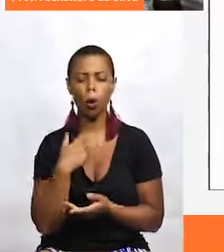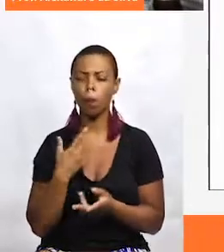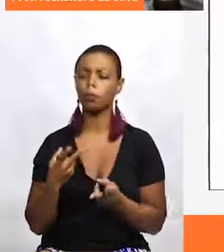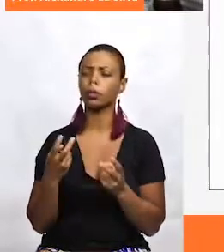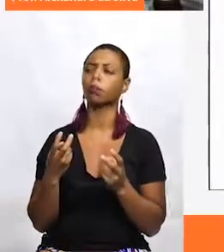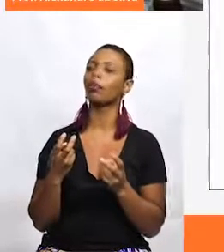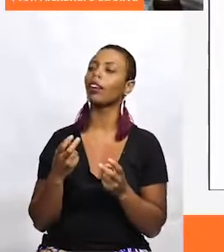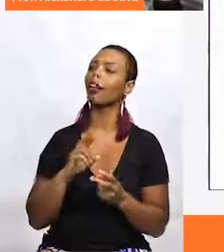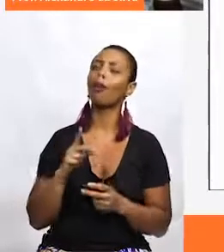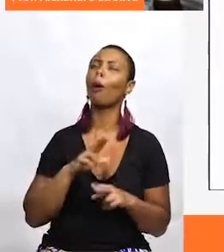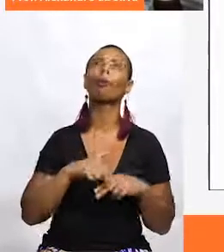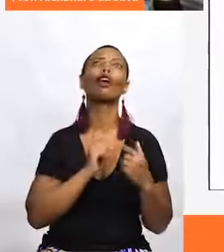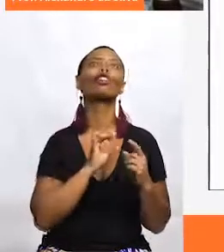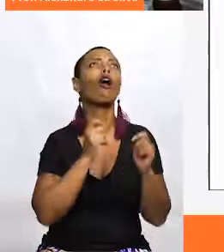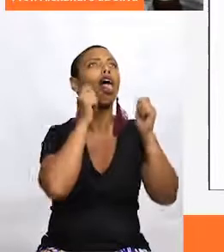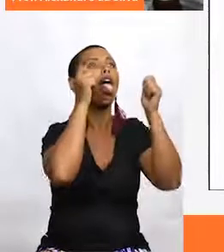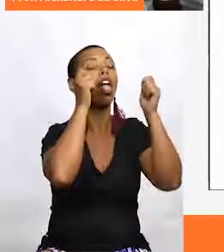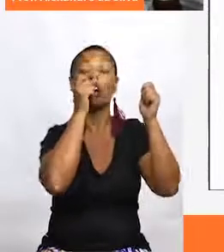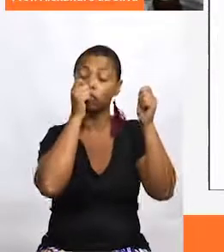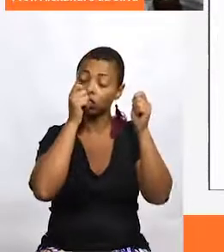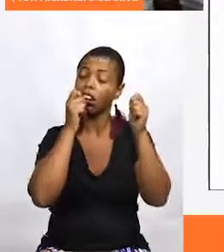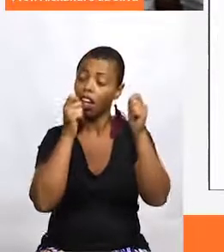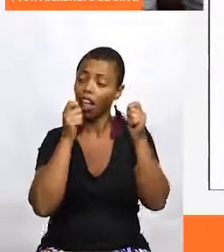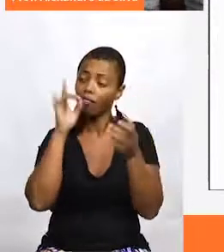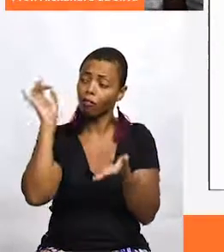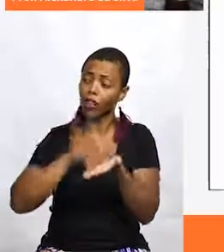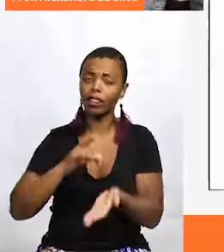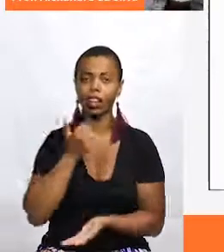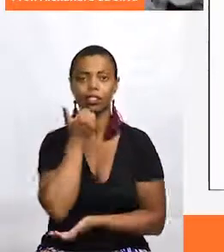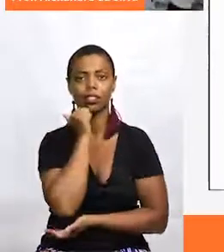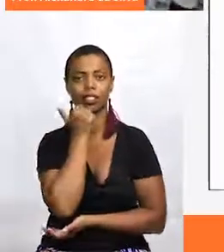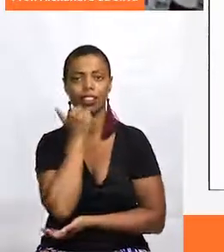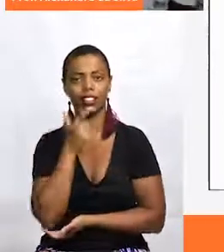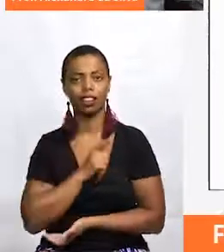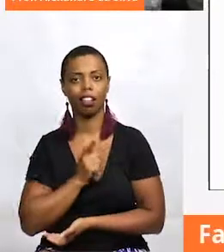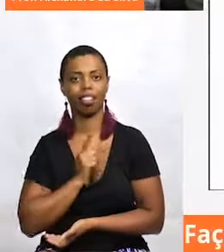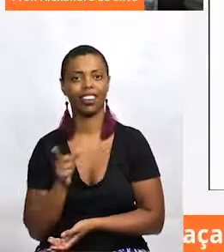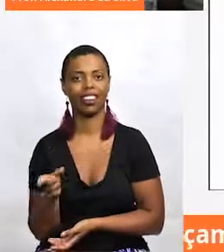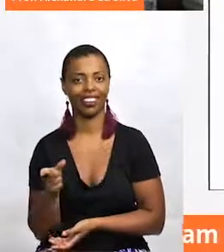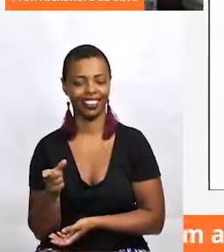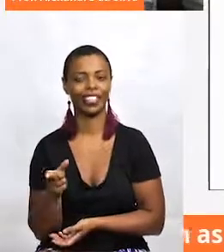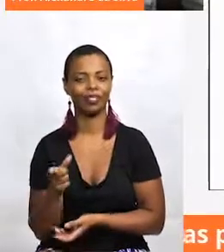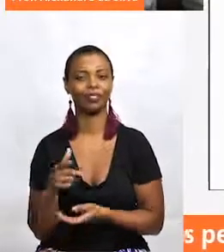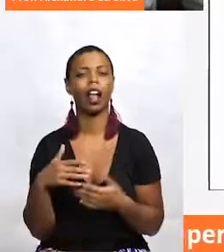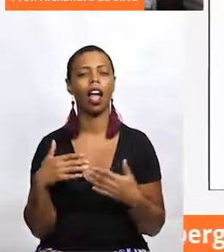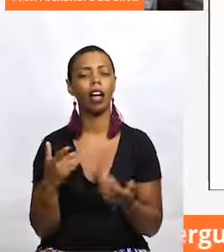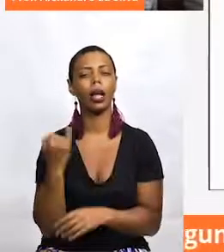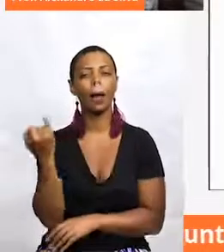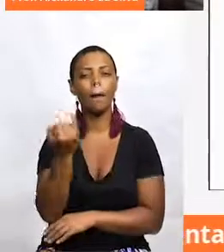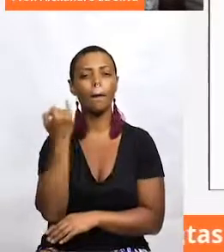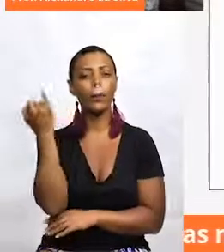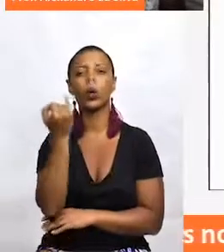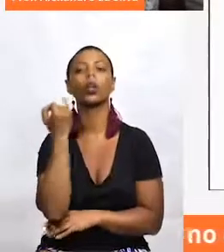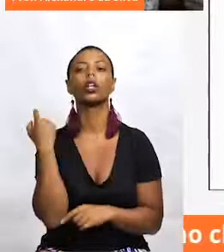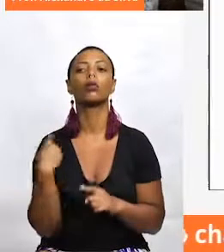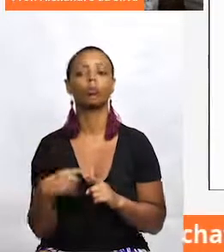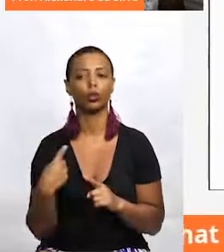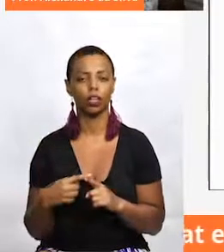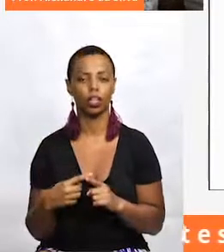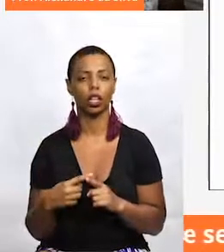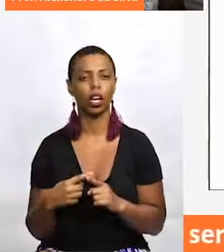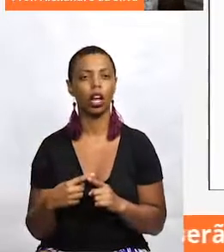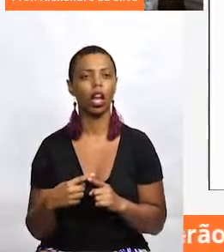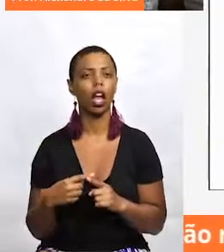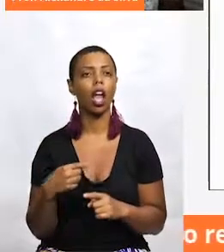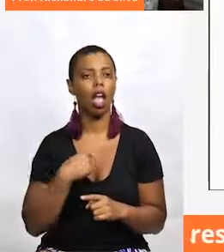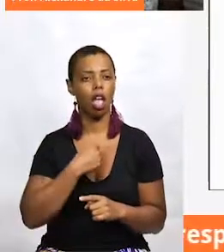militância, né? Tem muita ciência disso, né? E aí foi importante porque eu me entender